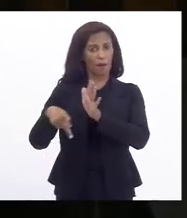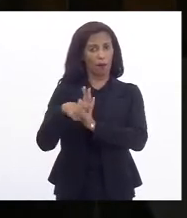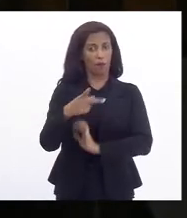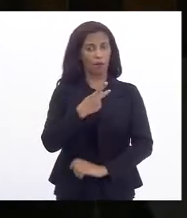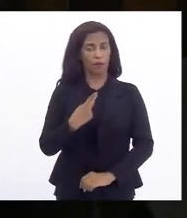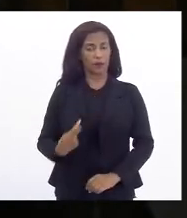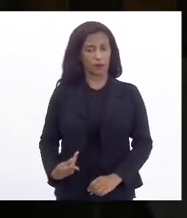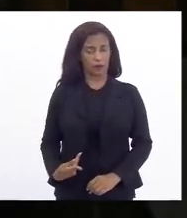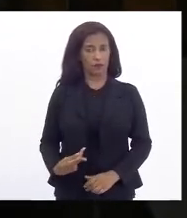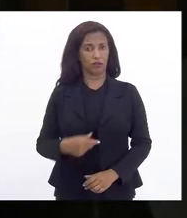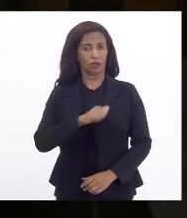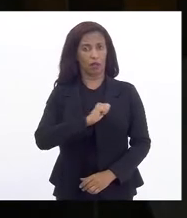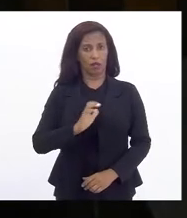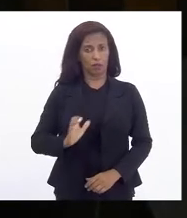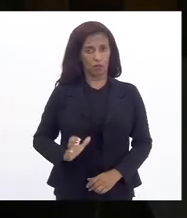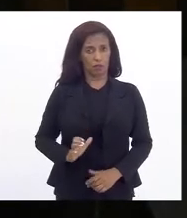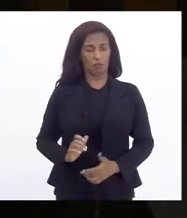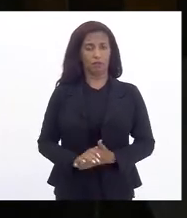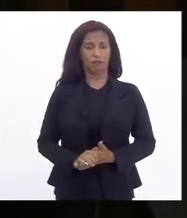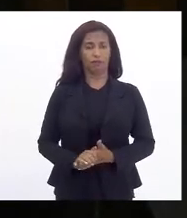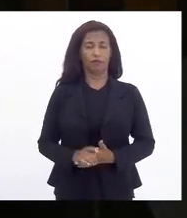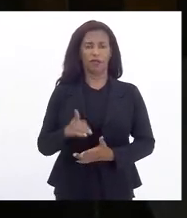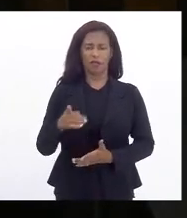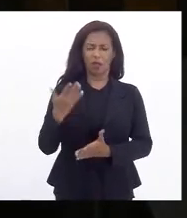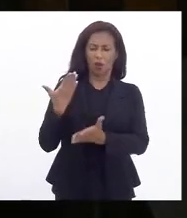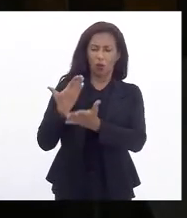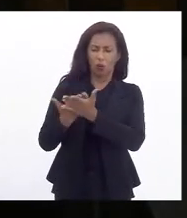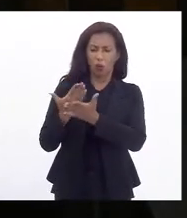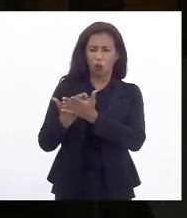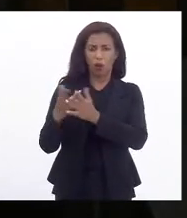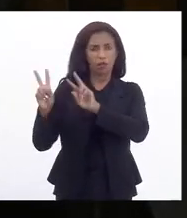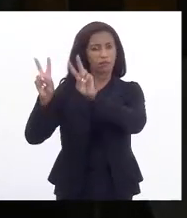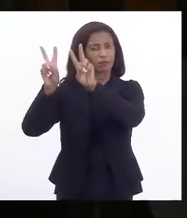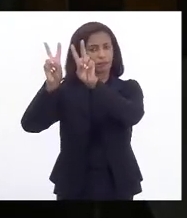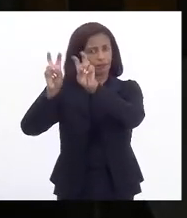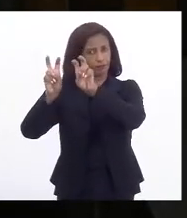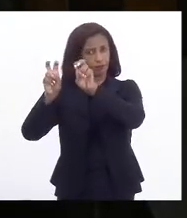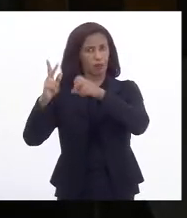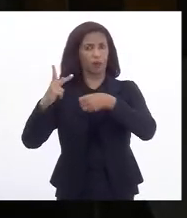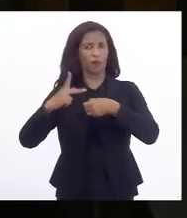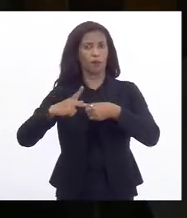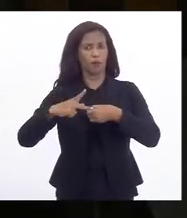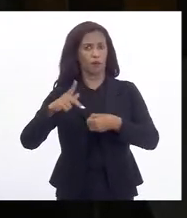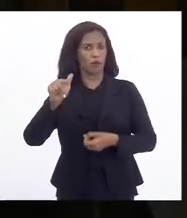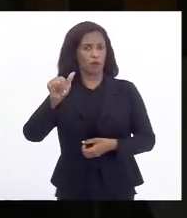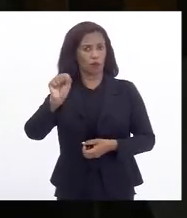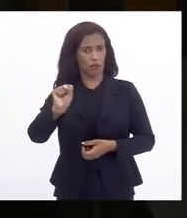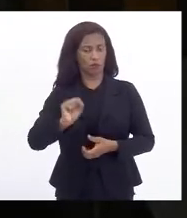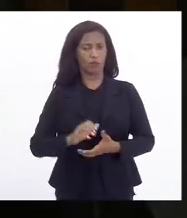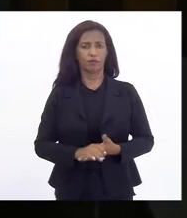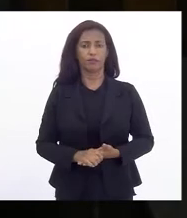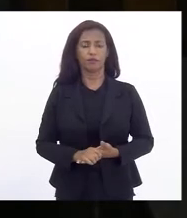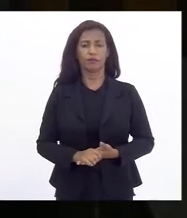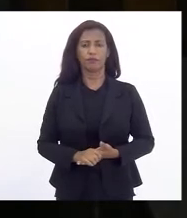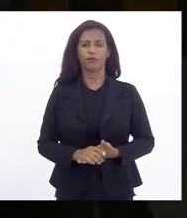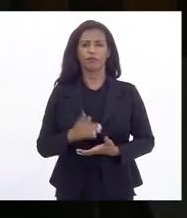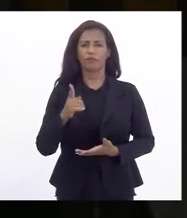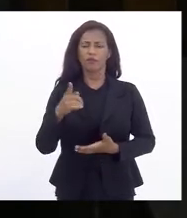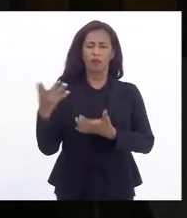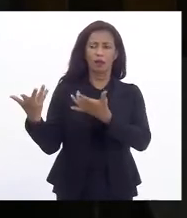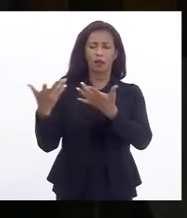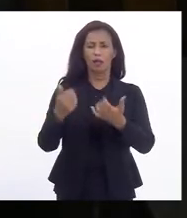alerj Deputado André Ceciliano que é um estudioso do tema do petróleo do gás e que